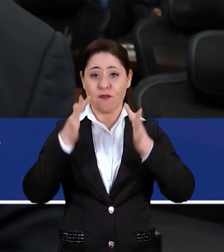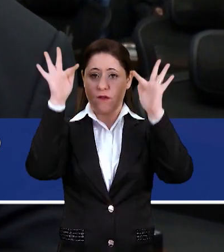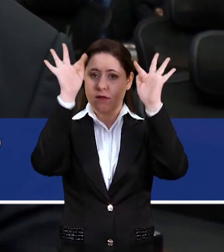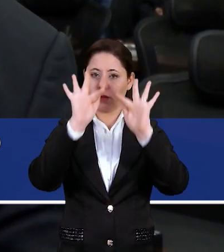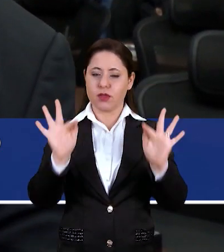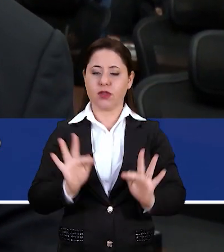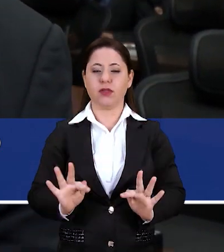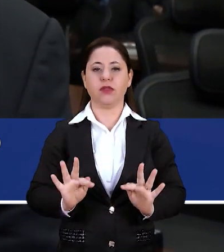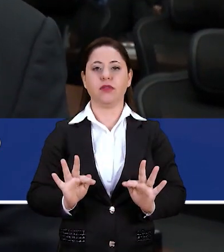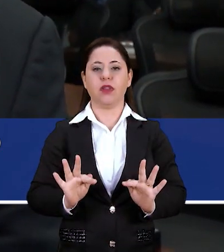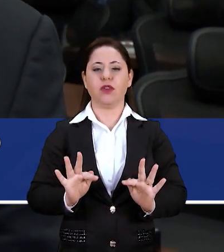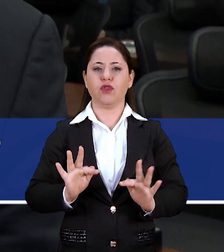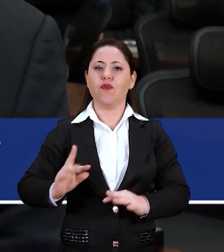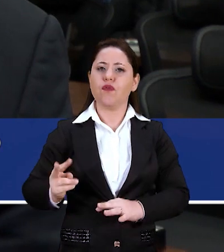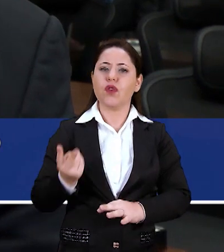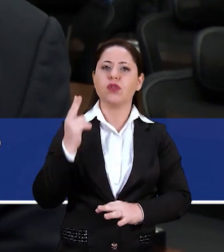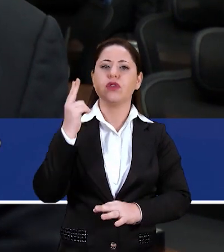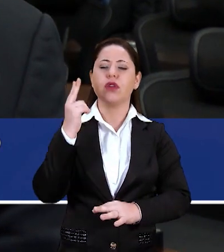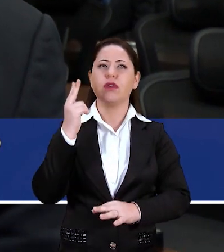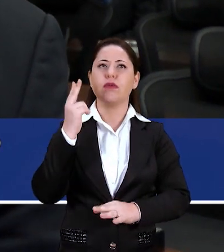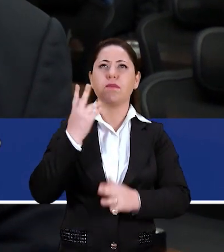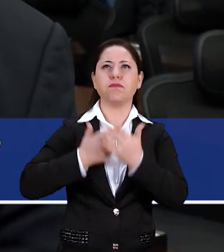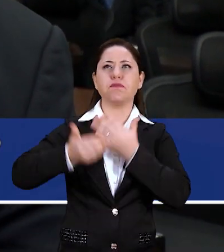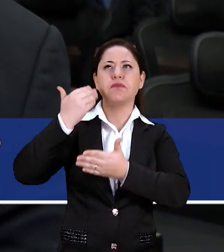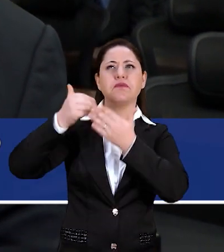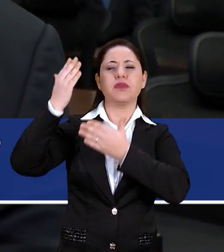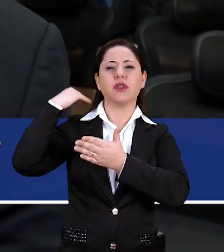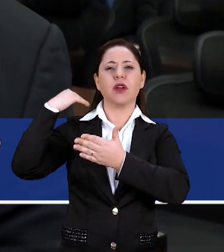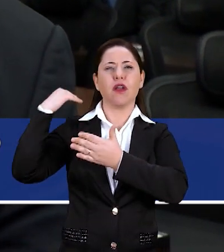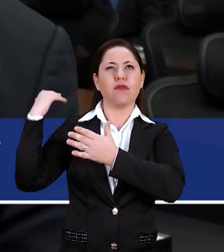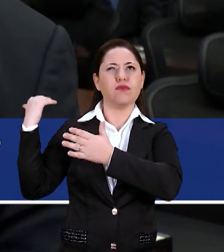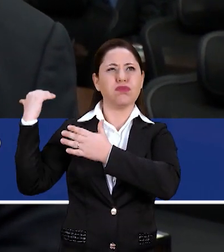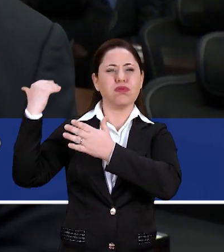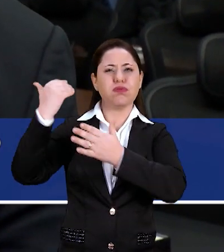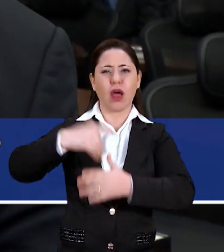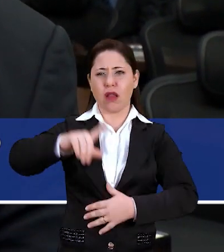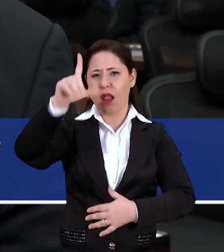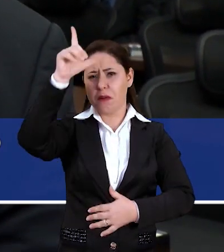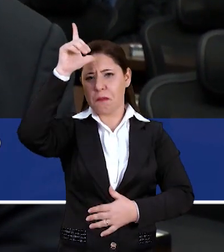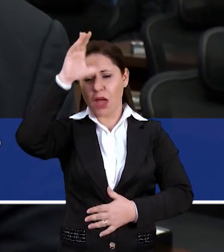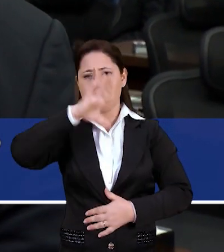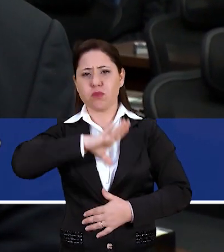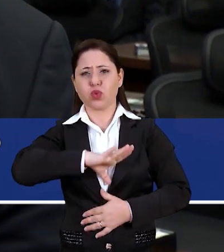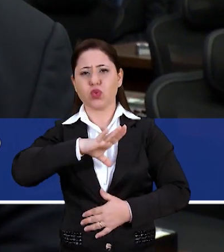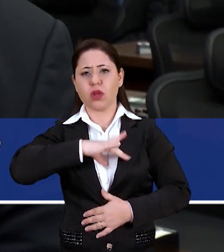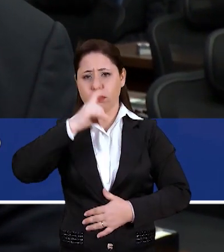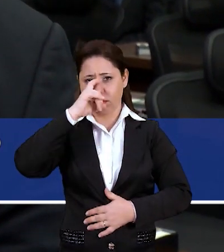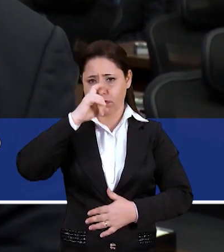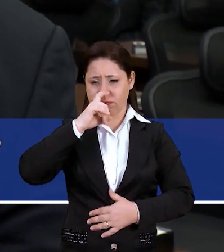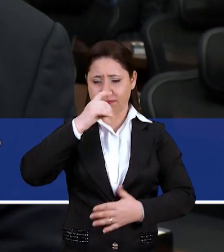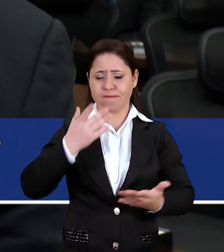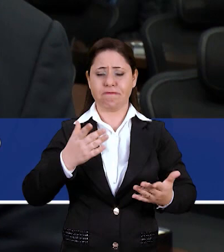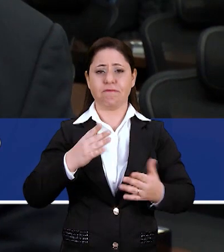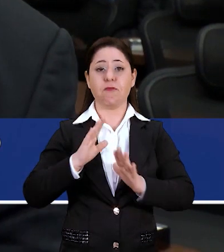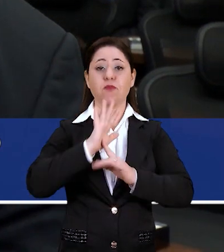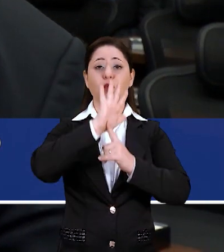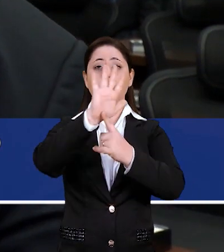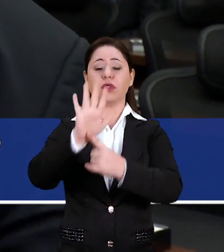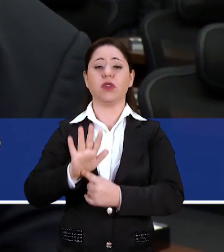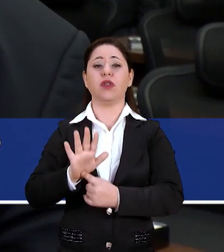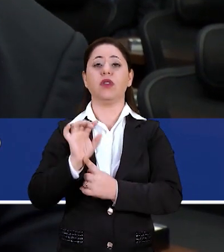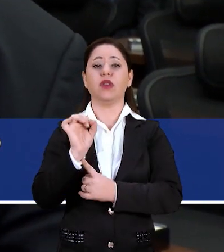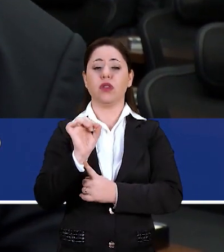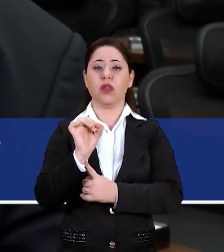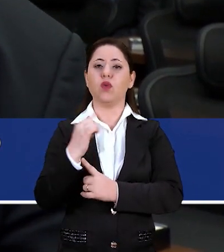de poder valorizar meus antepassados que vieram de tão longe, da Alemanha, de Portugal, do Líbano, para